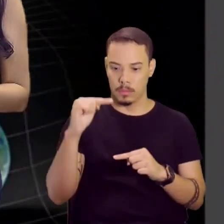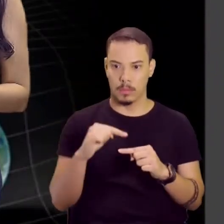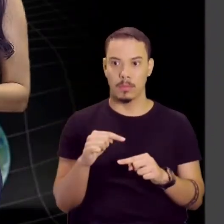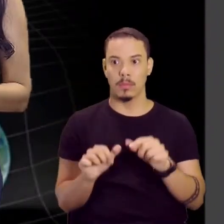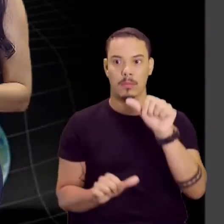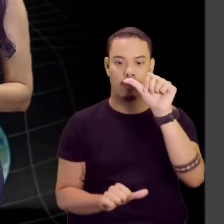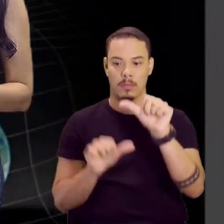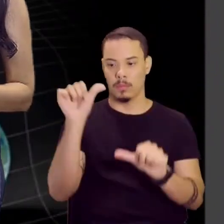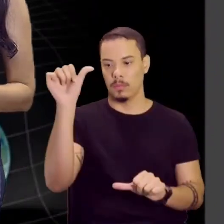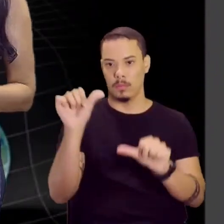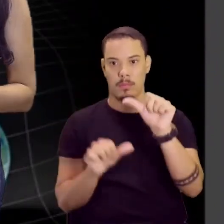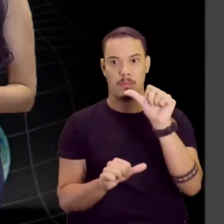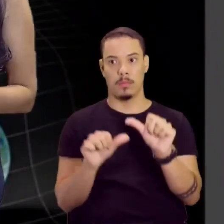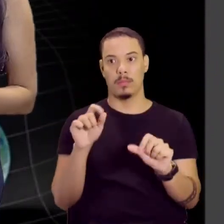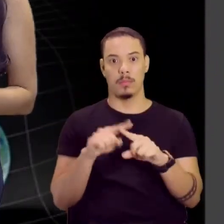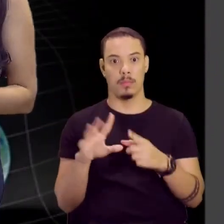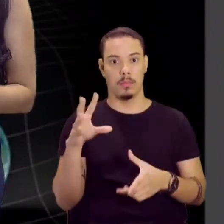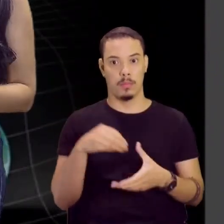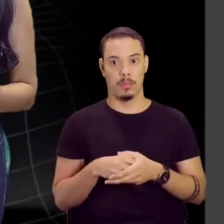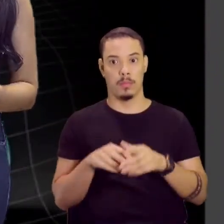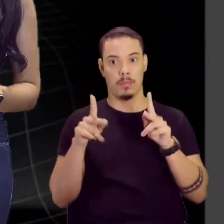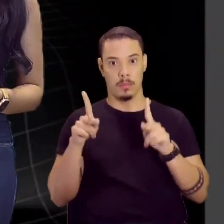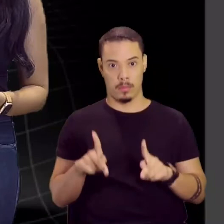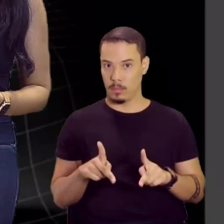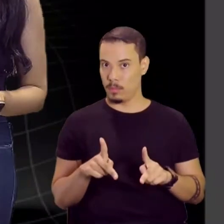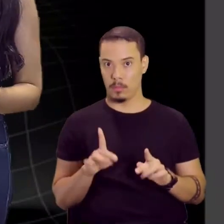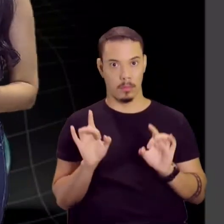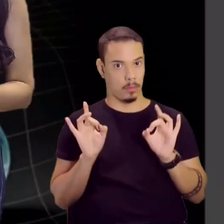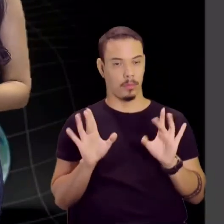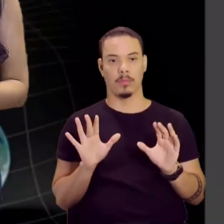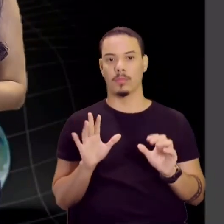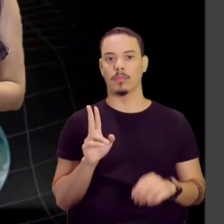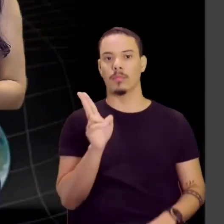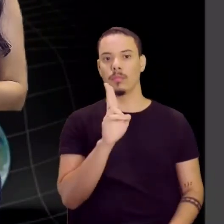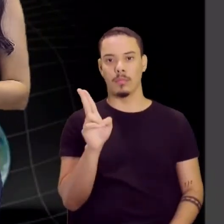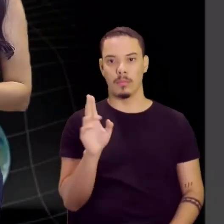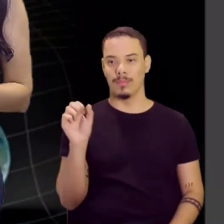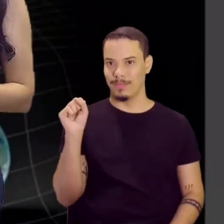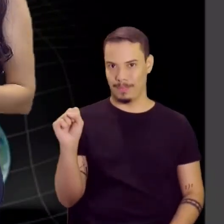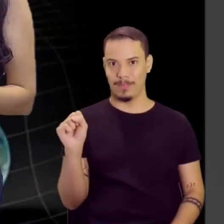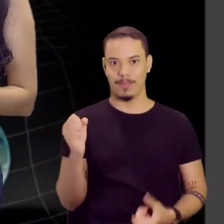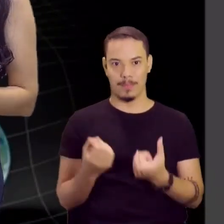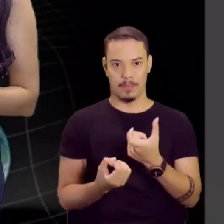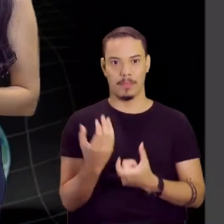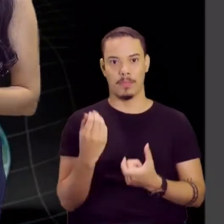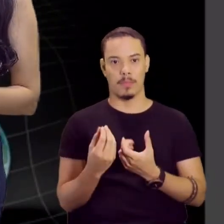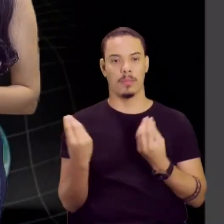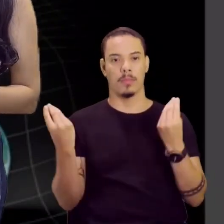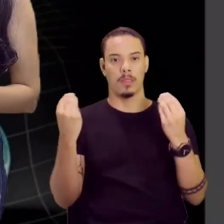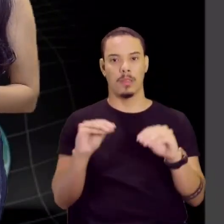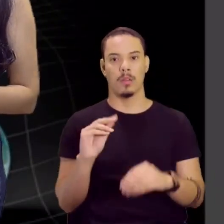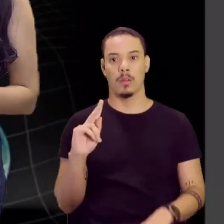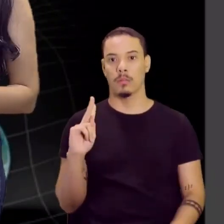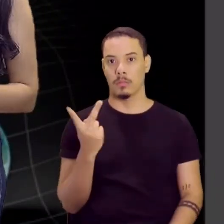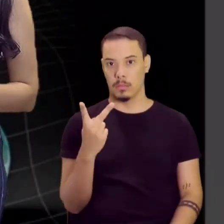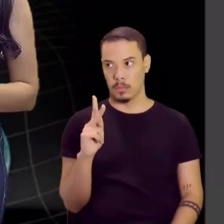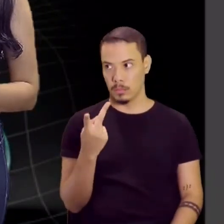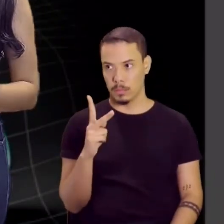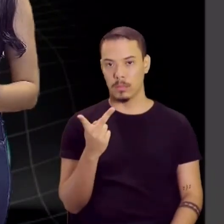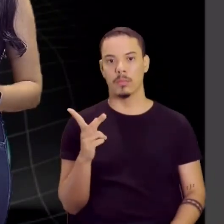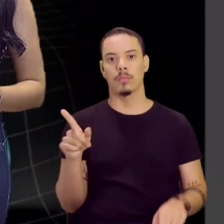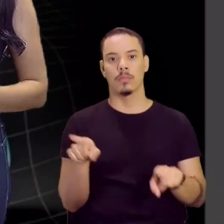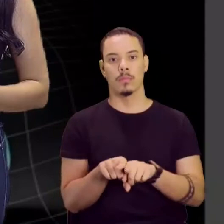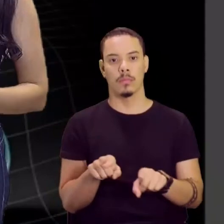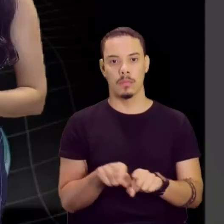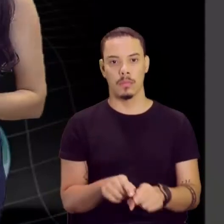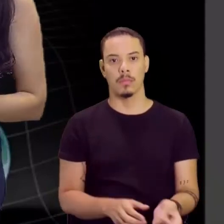As posições na vertical a gente chama de altura. Exato. Só isso. Então no lugar do S lá, a gente pode colocar o H. E a aceleração é